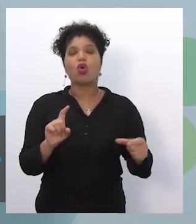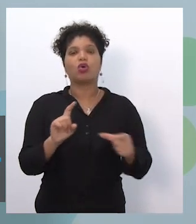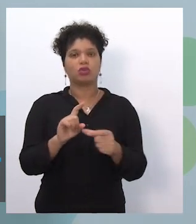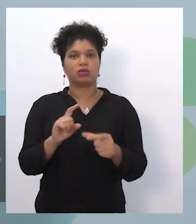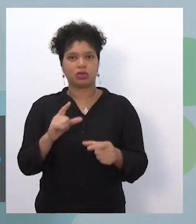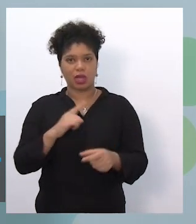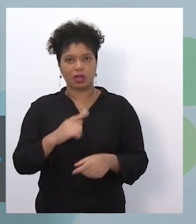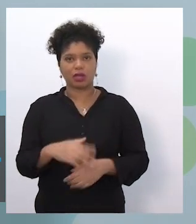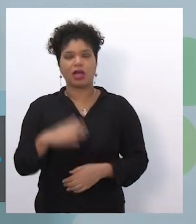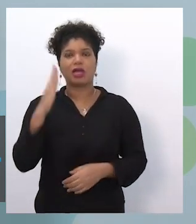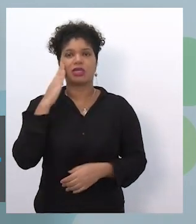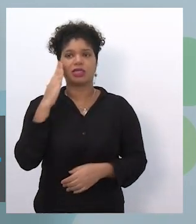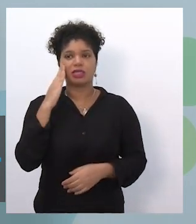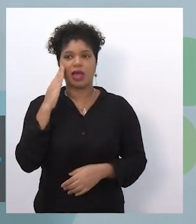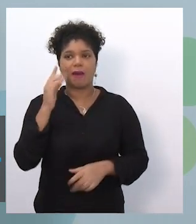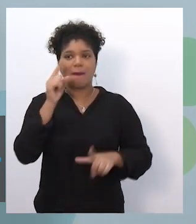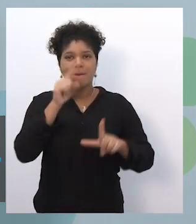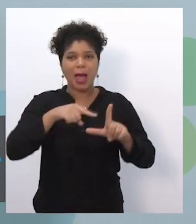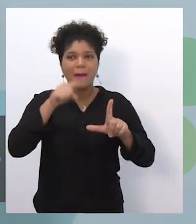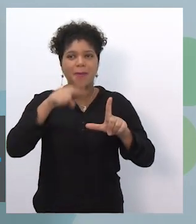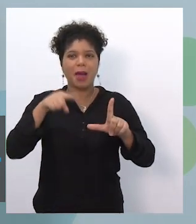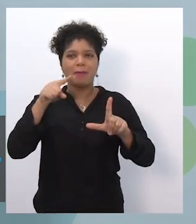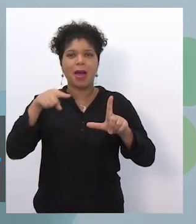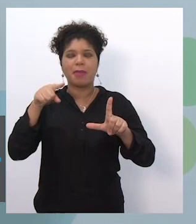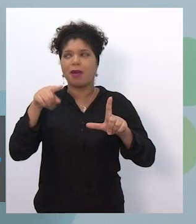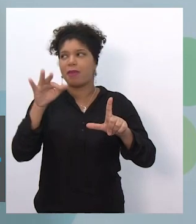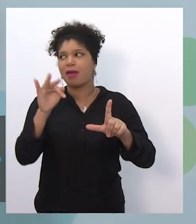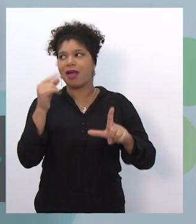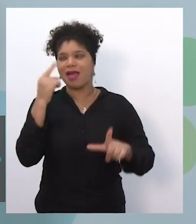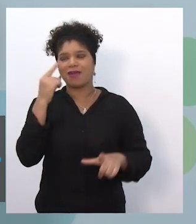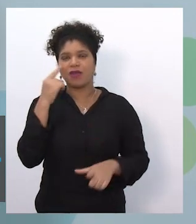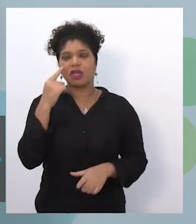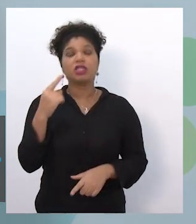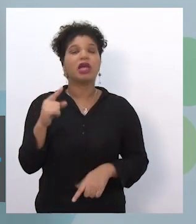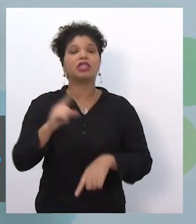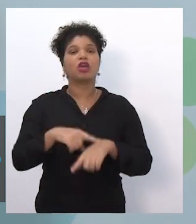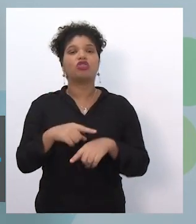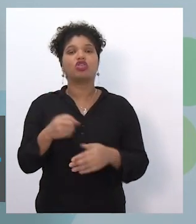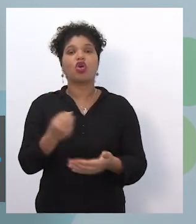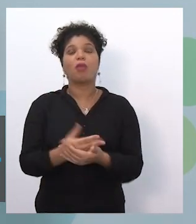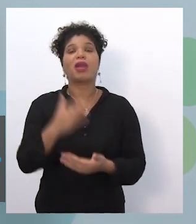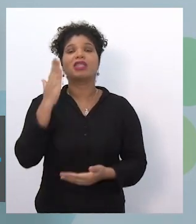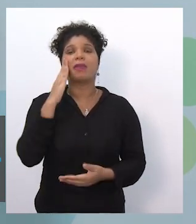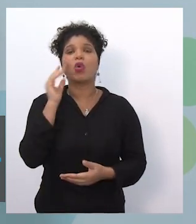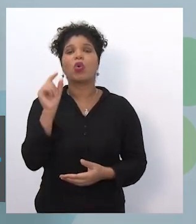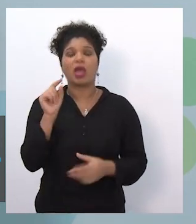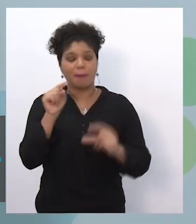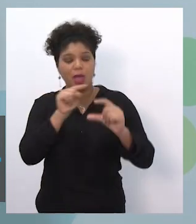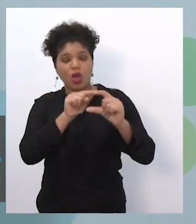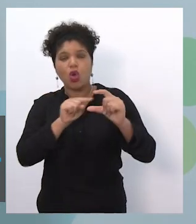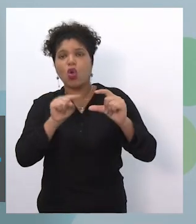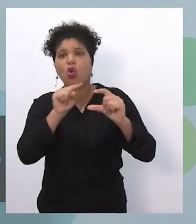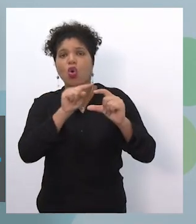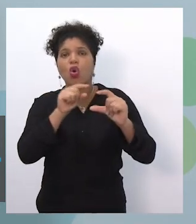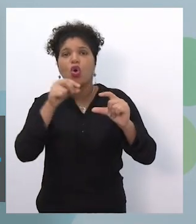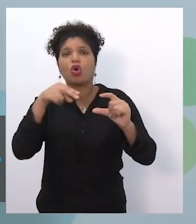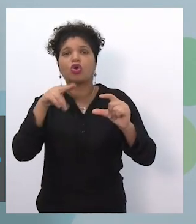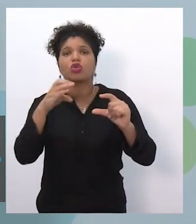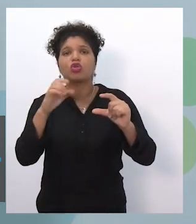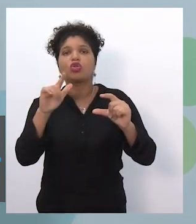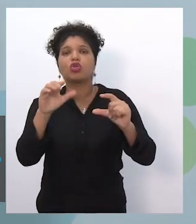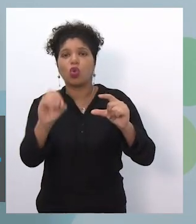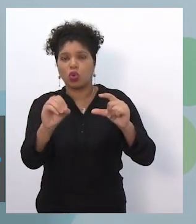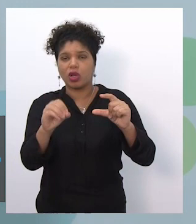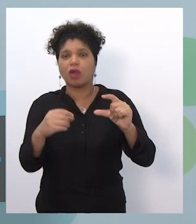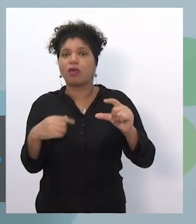o que é importante vocês verem na hora de comprar o processador? O núcleo, tá? Eles têm essas especificações, a